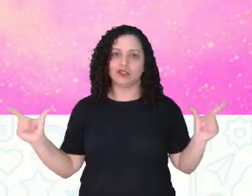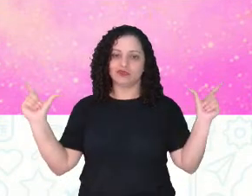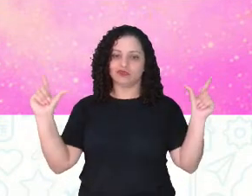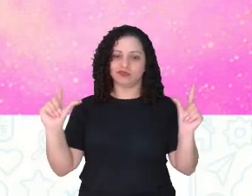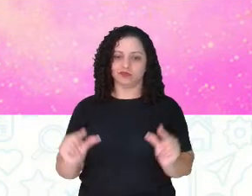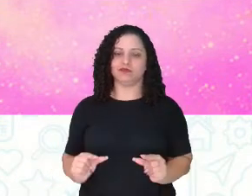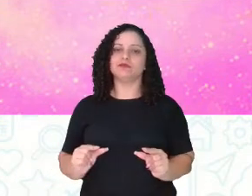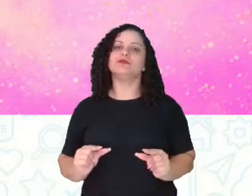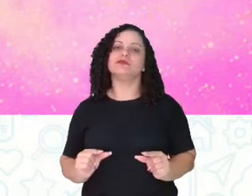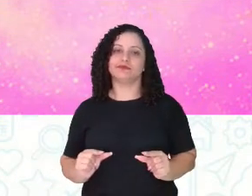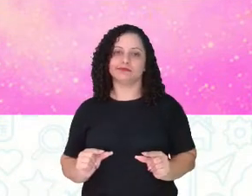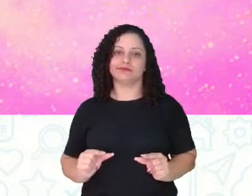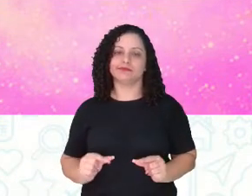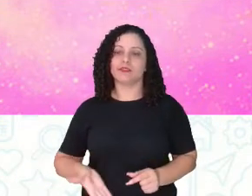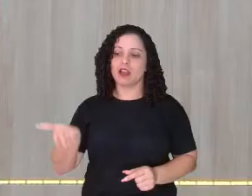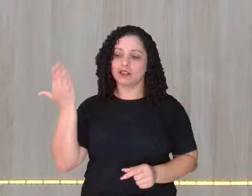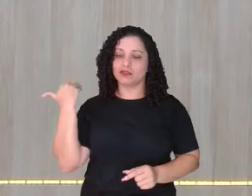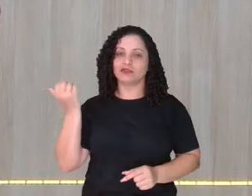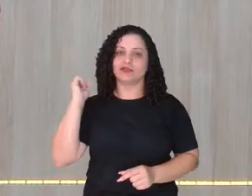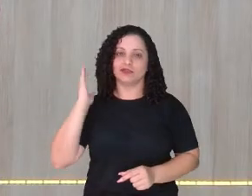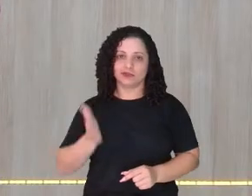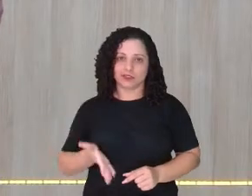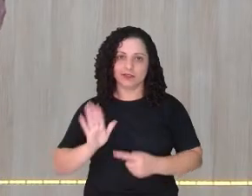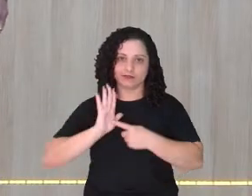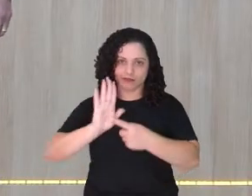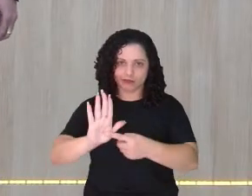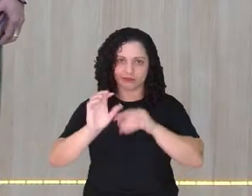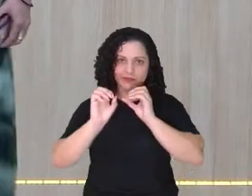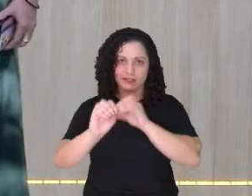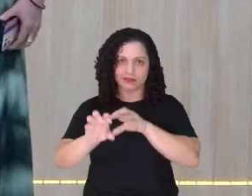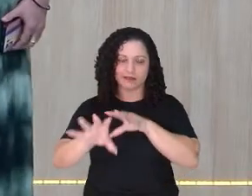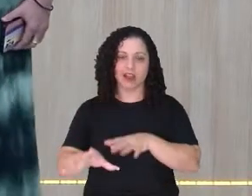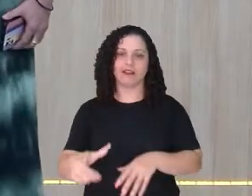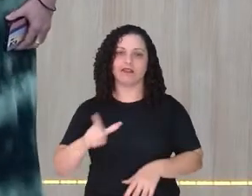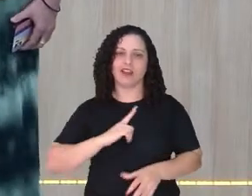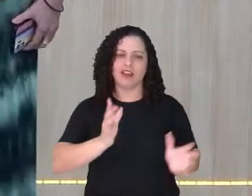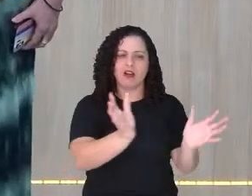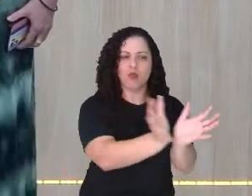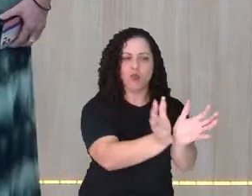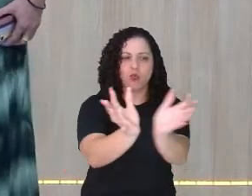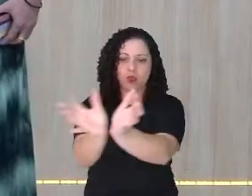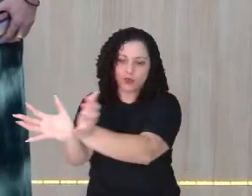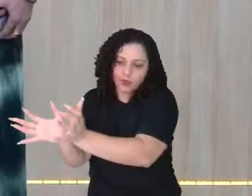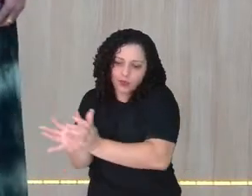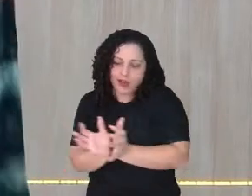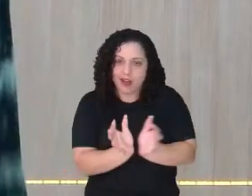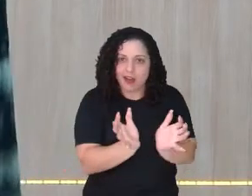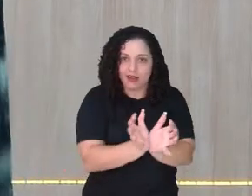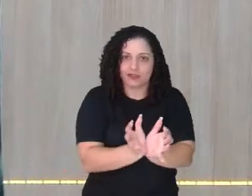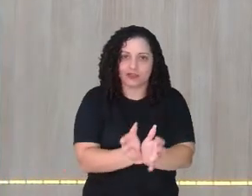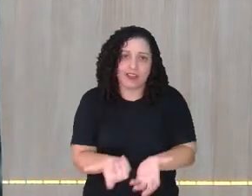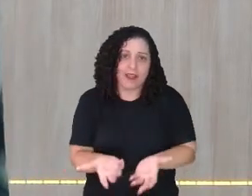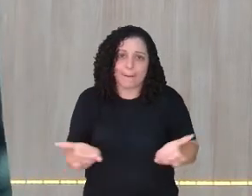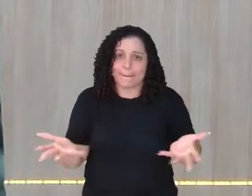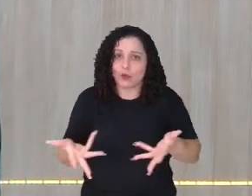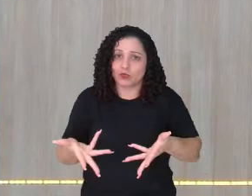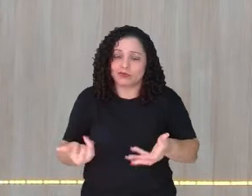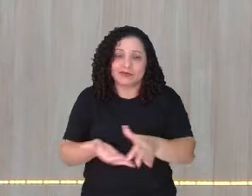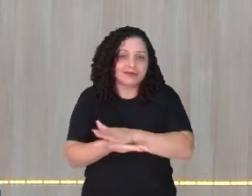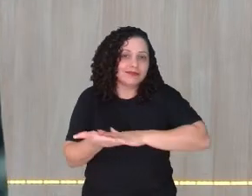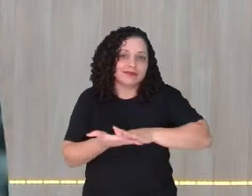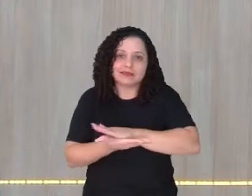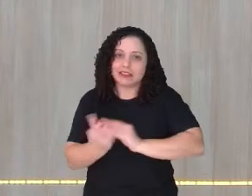né? Então, a gente já falou sobre isso. Tem muitos latifúndios nessas áreas rurais que não produzem, né?